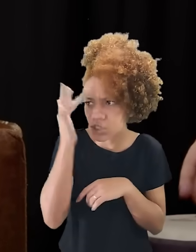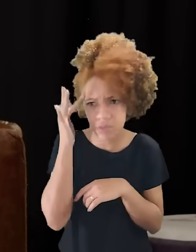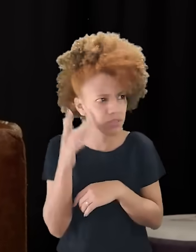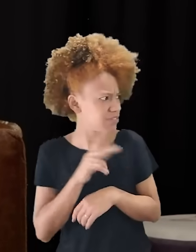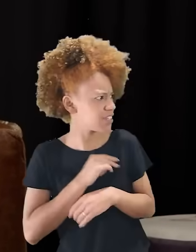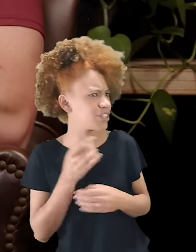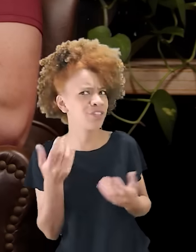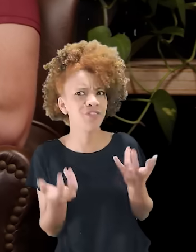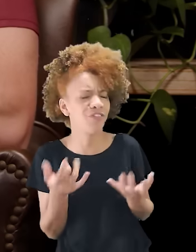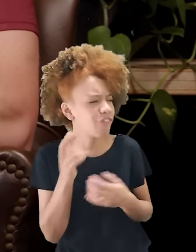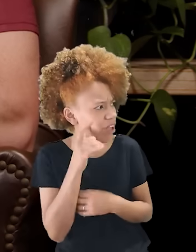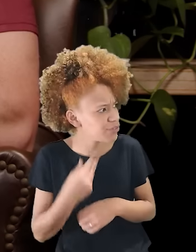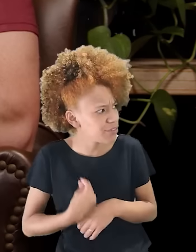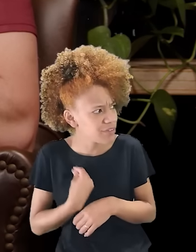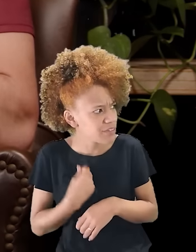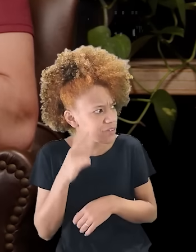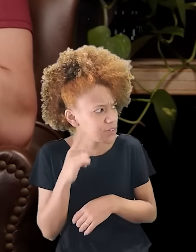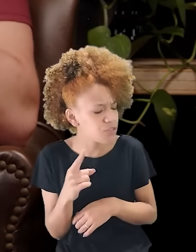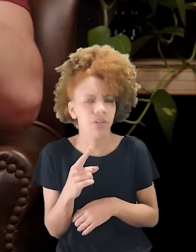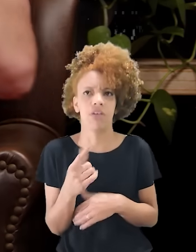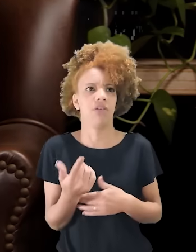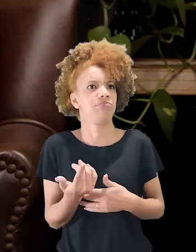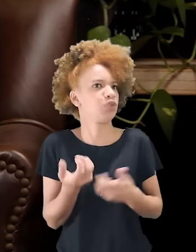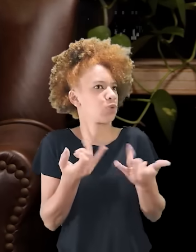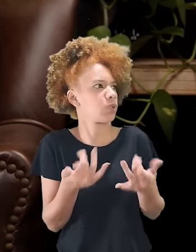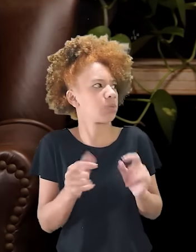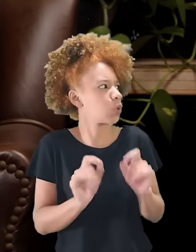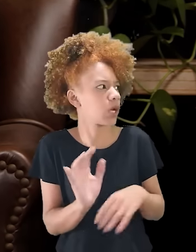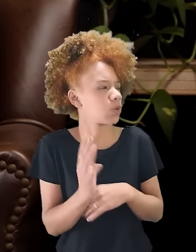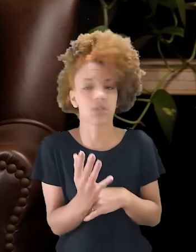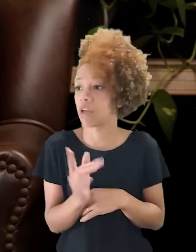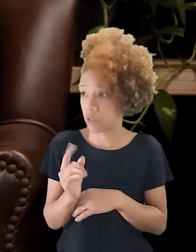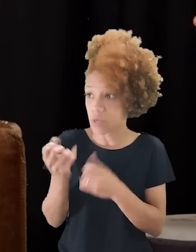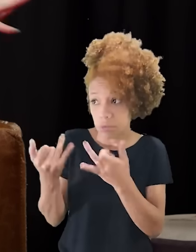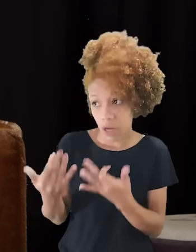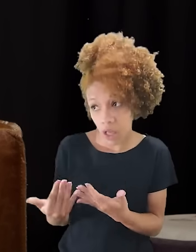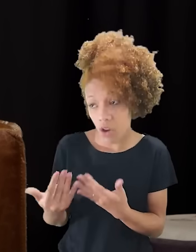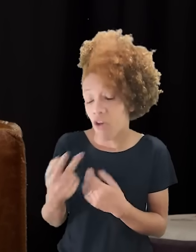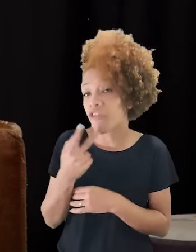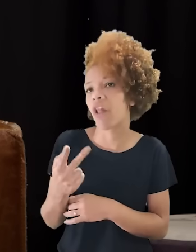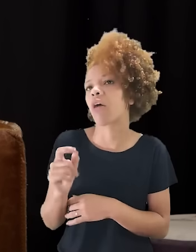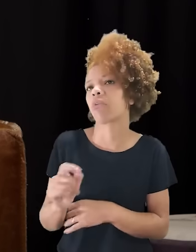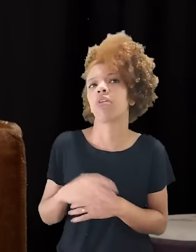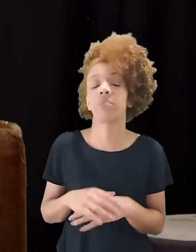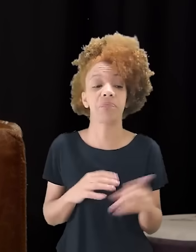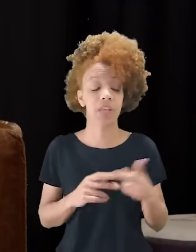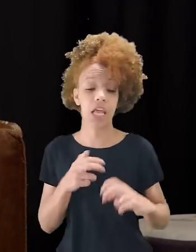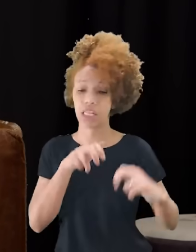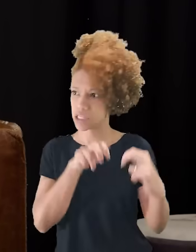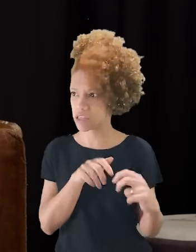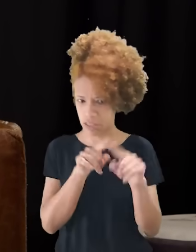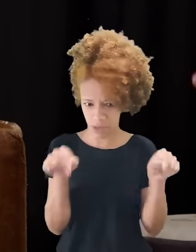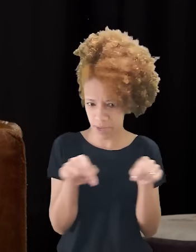pessoas que F mano mas que inferno tua vida foi esse dia tipo e até agora não explicaram o que que tava acontecendo não explicaram falaram assim Senta